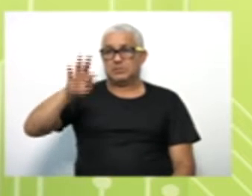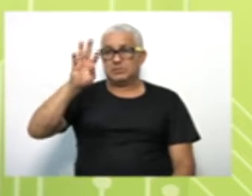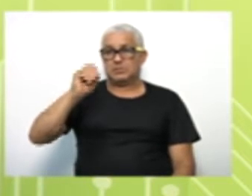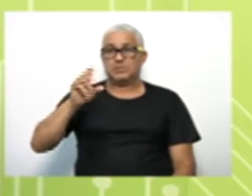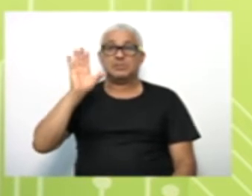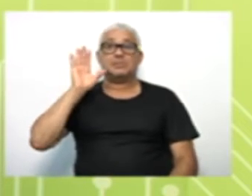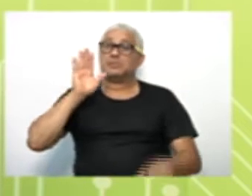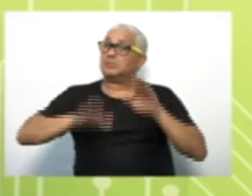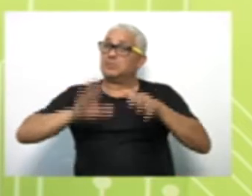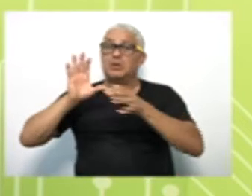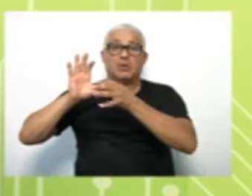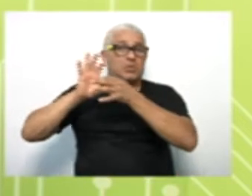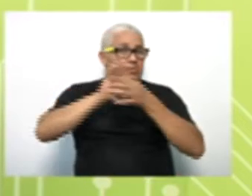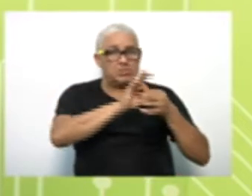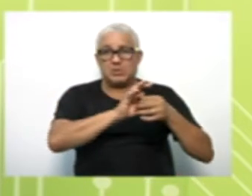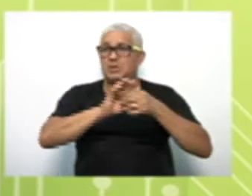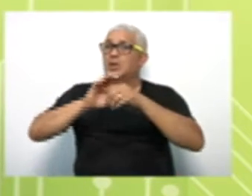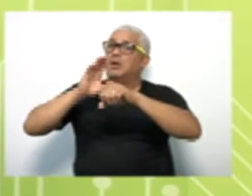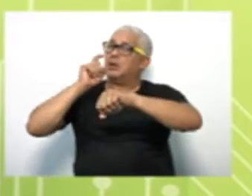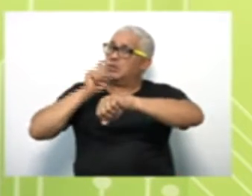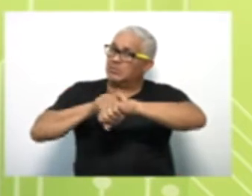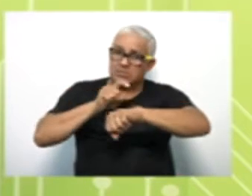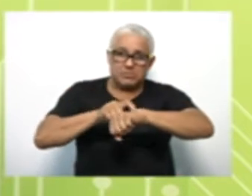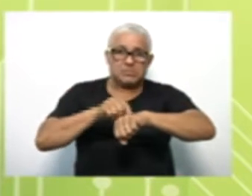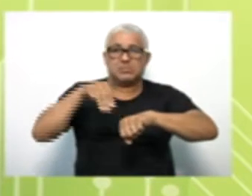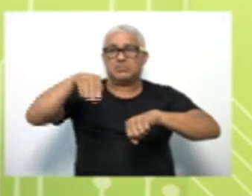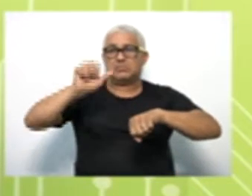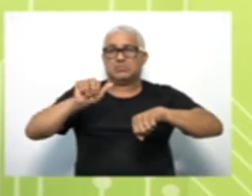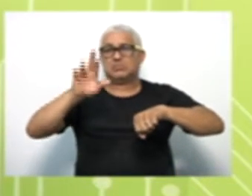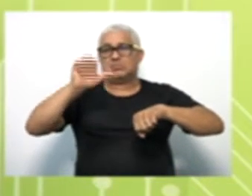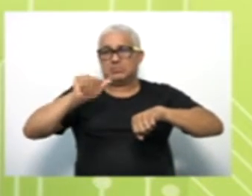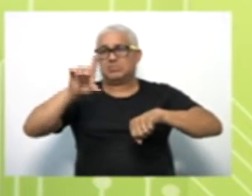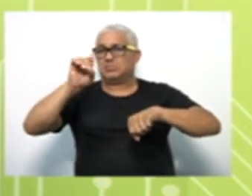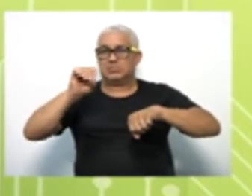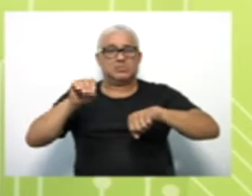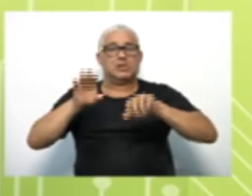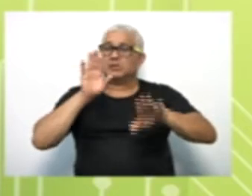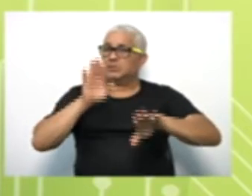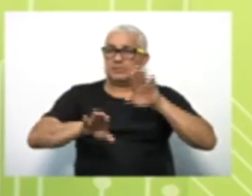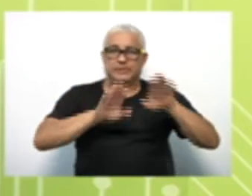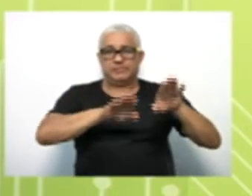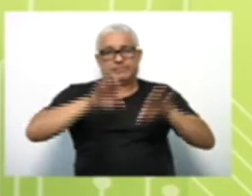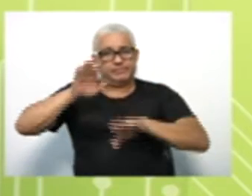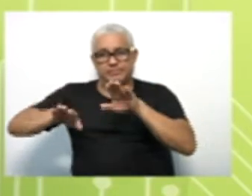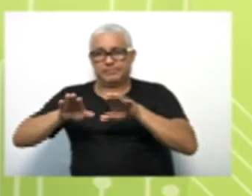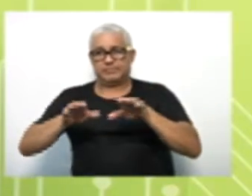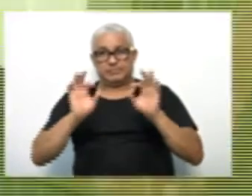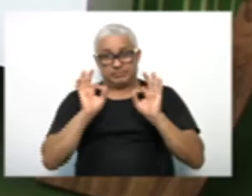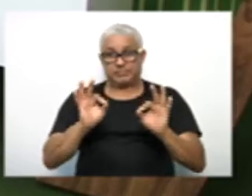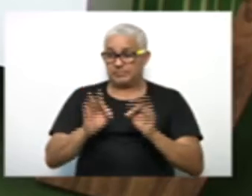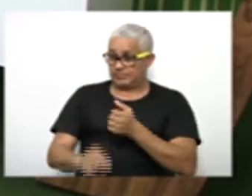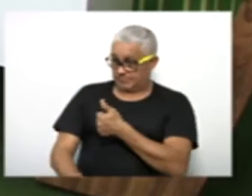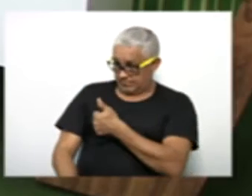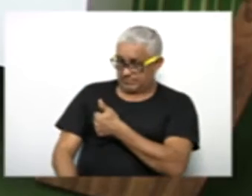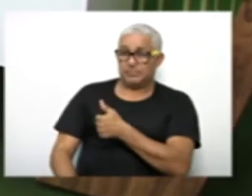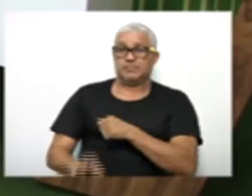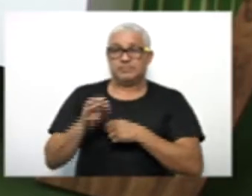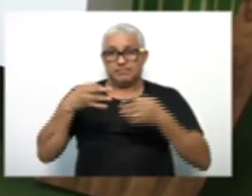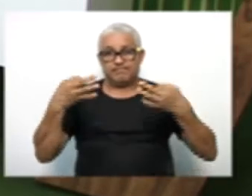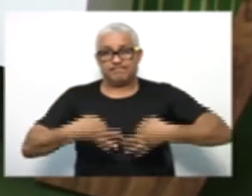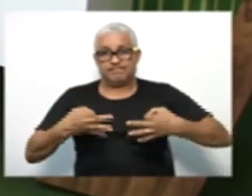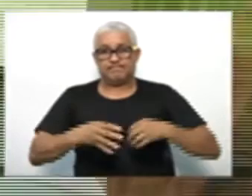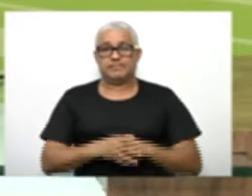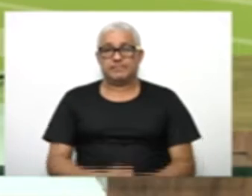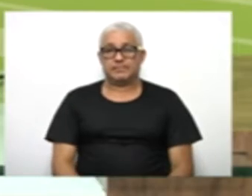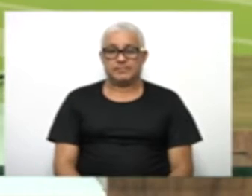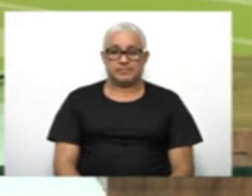depende de uma situação de mercado e também depende do volume que você dispõe para fazer esse determinado investimento, correto, professor? Perfeito. E veja bem,